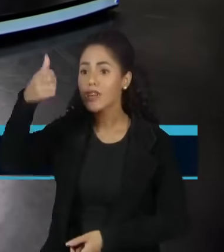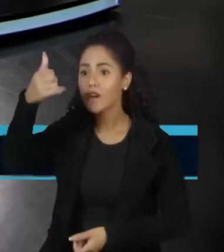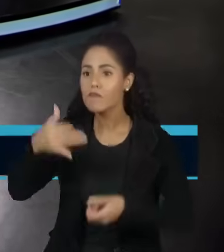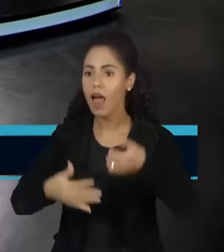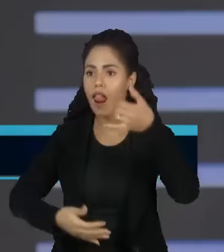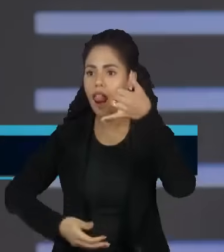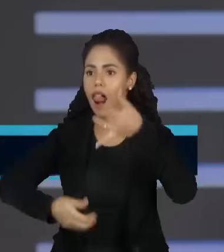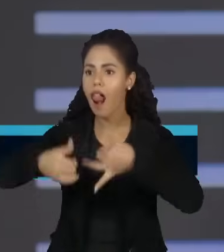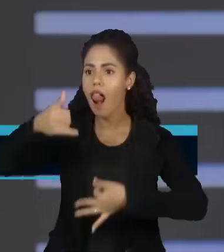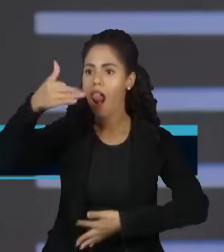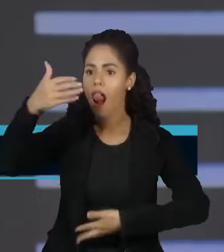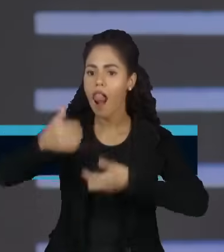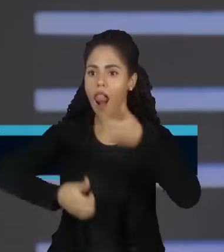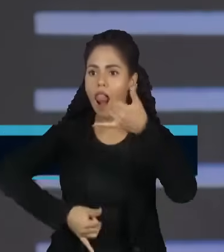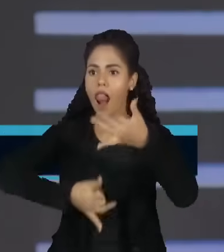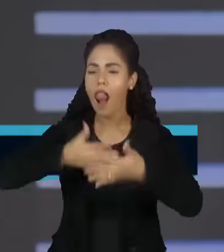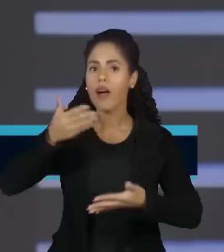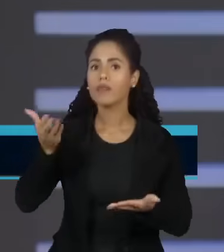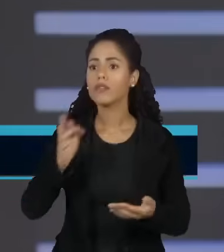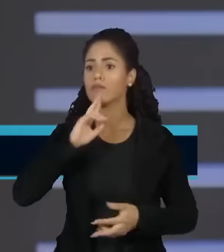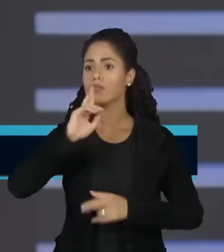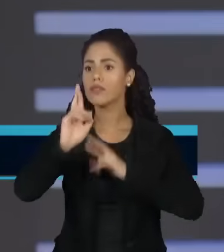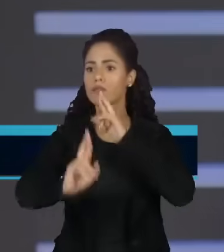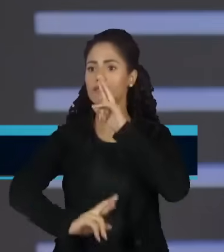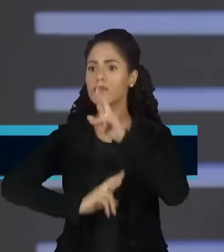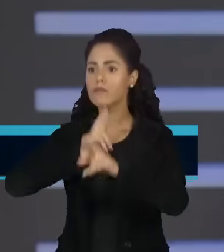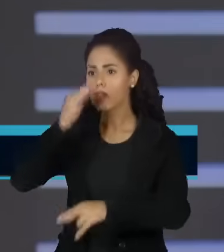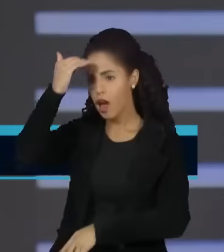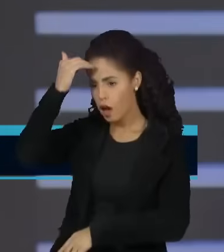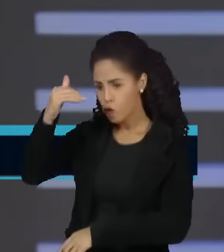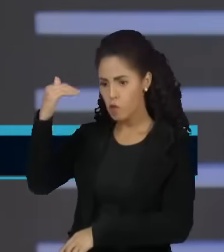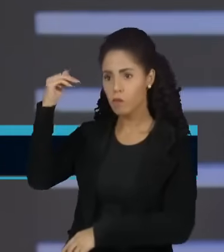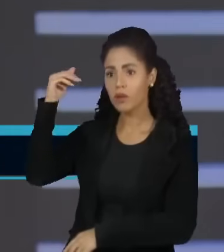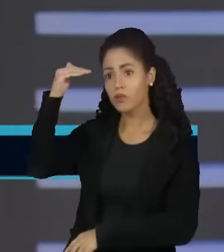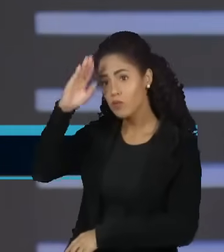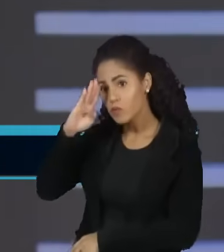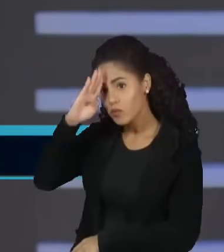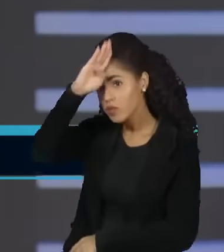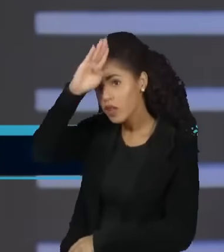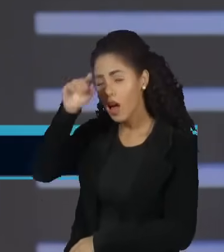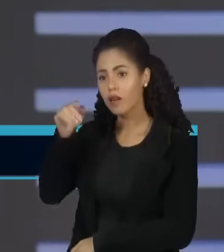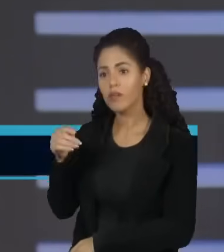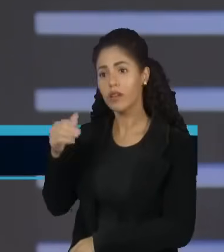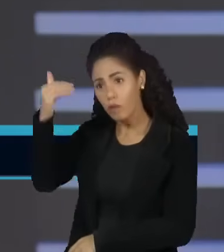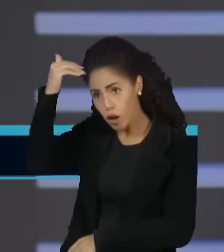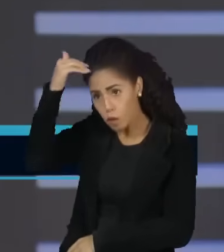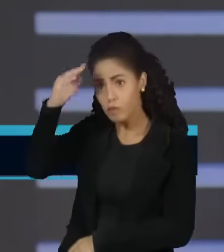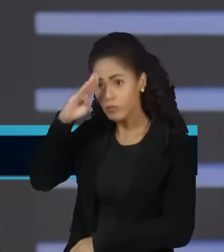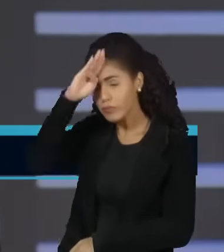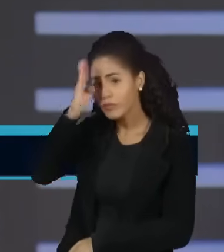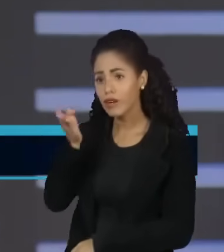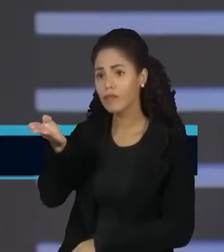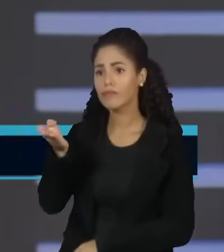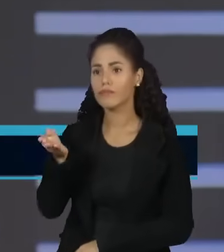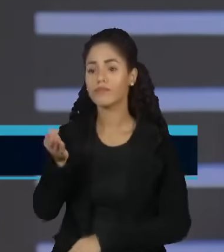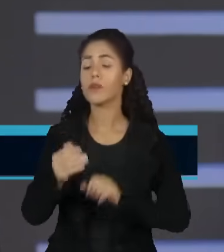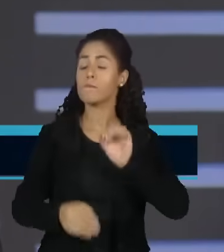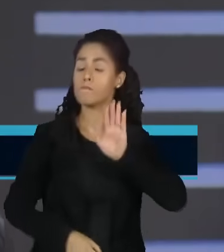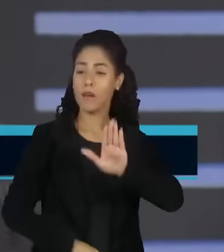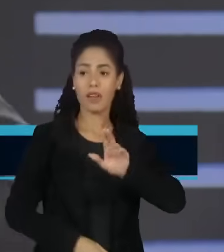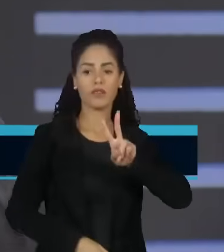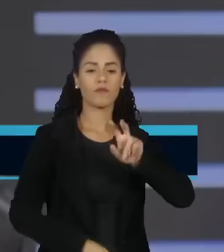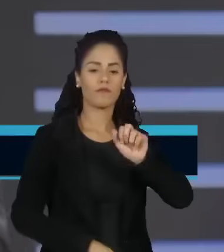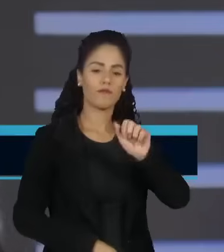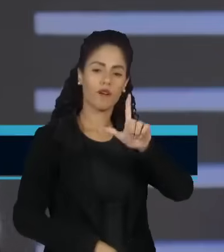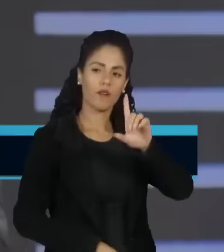pontos da fala dele a responsabilidade do Bolsonaro. E isso é interessante, porque é o seguinte, o Valdemar, ele é